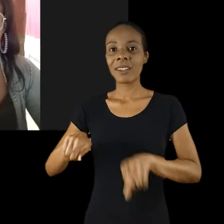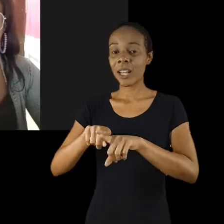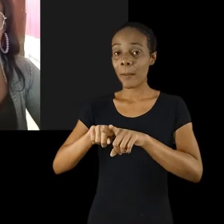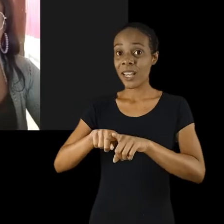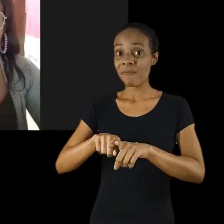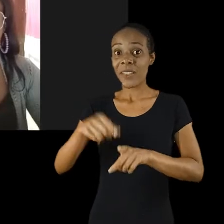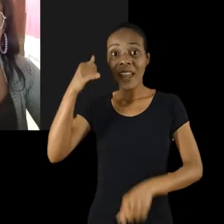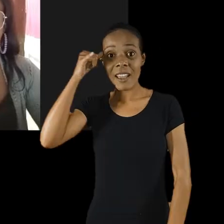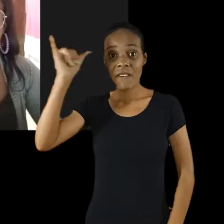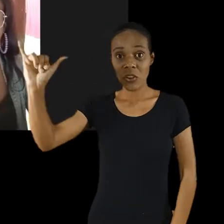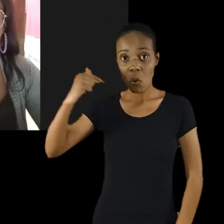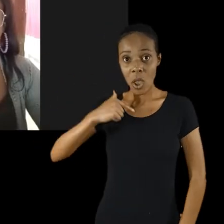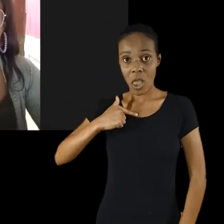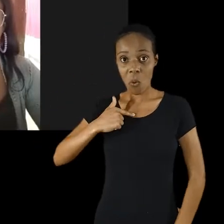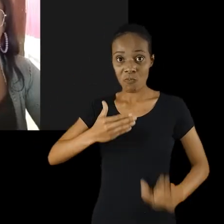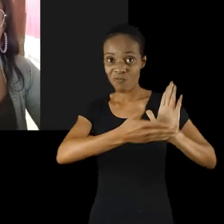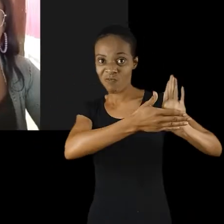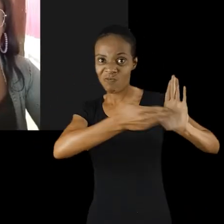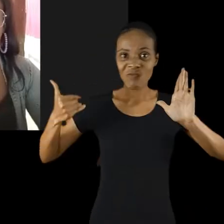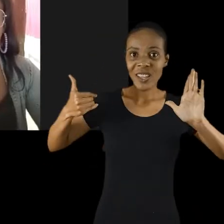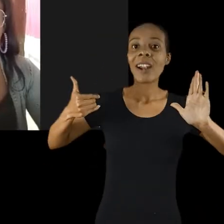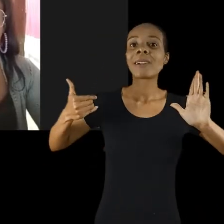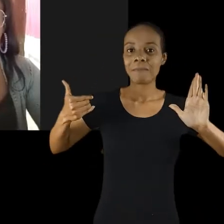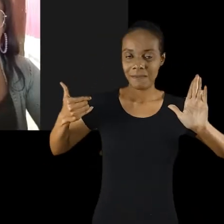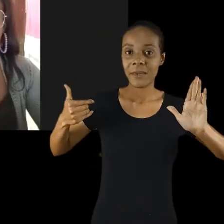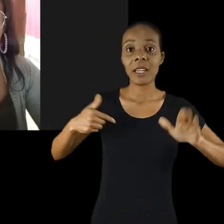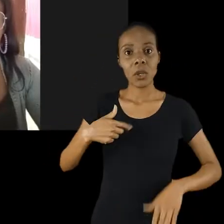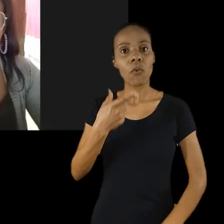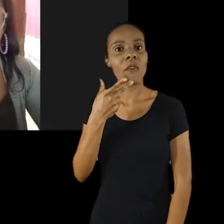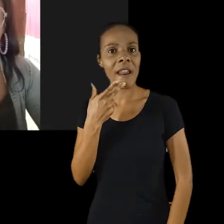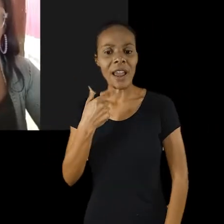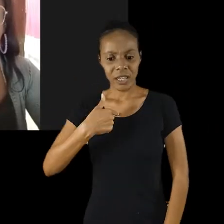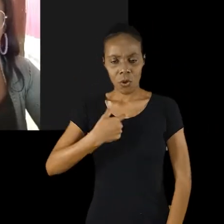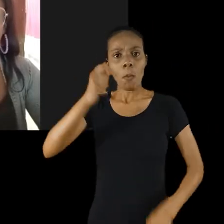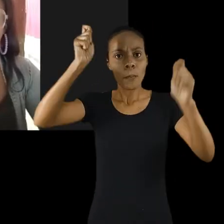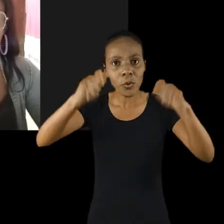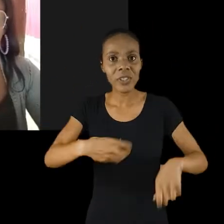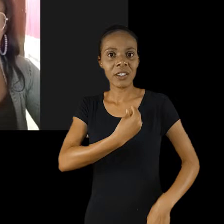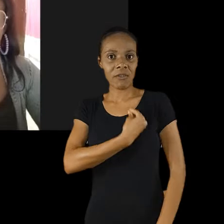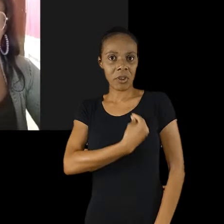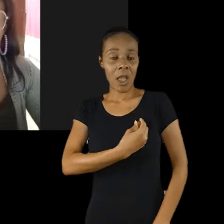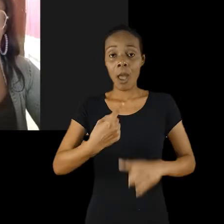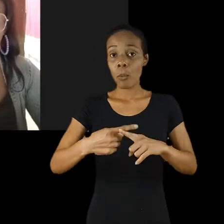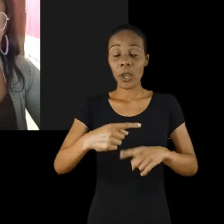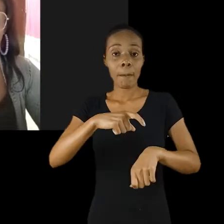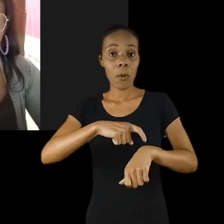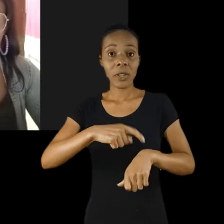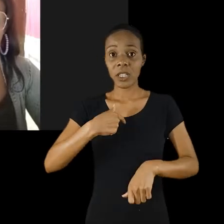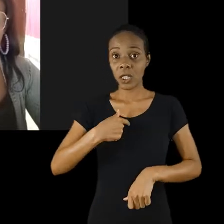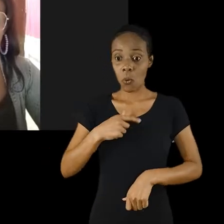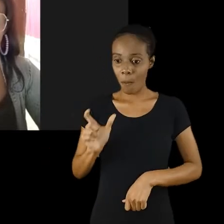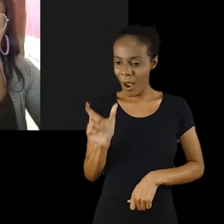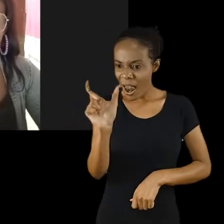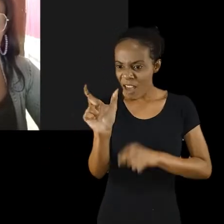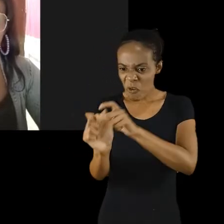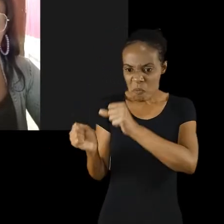apagamento. Né? E aí, quando eu falo sobre possibilitar a minha existência, é porque eu só consegui, de fato, entender o poder da palavra quando eu falo. E